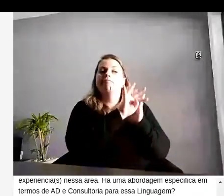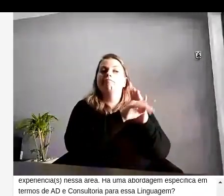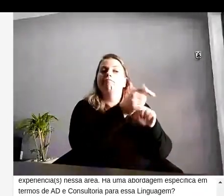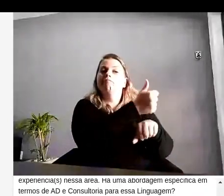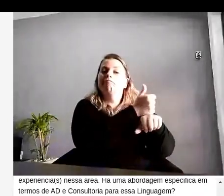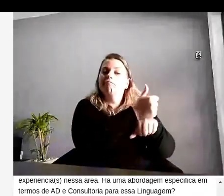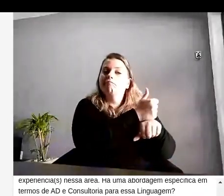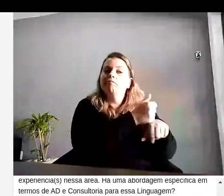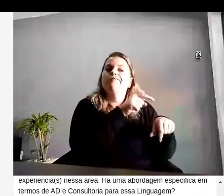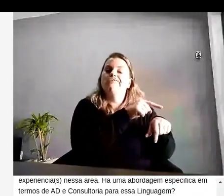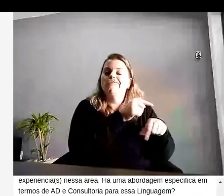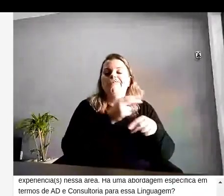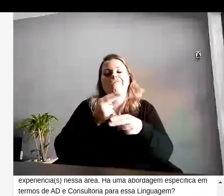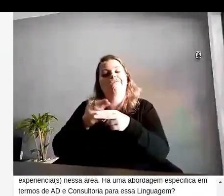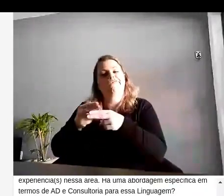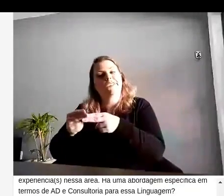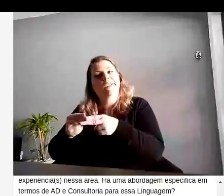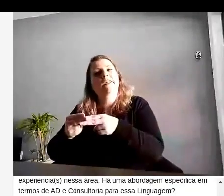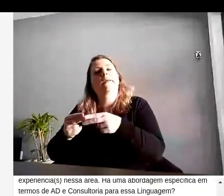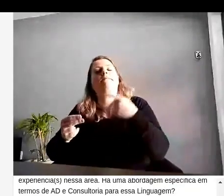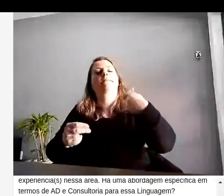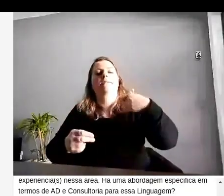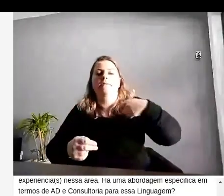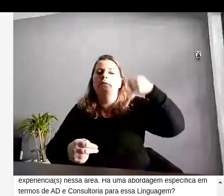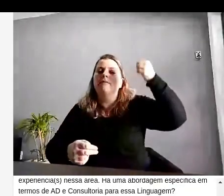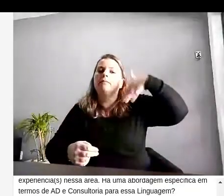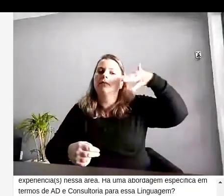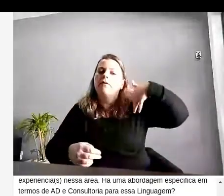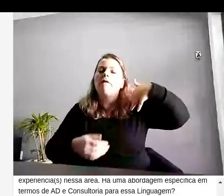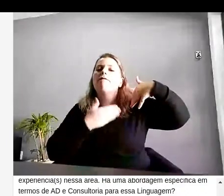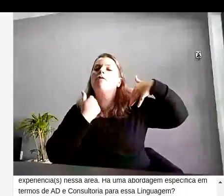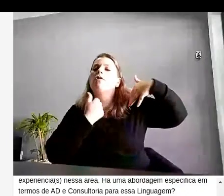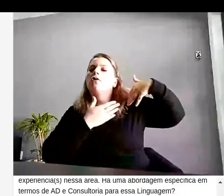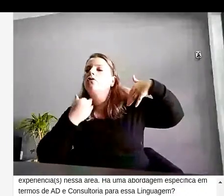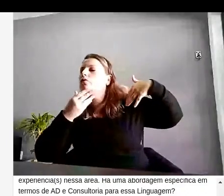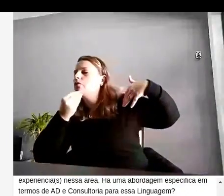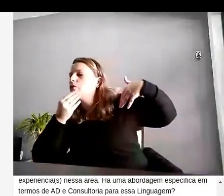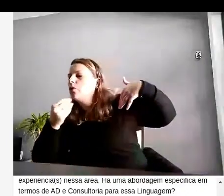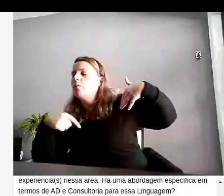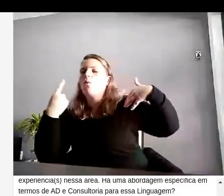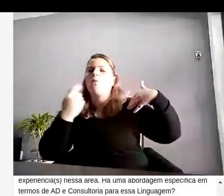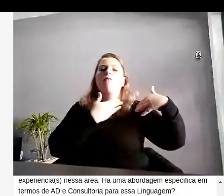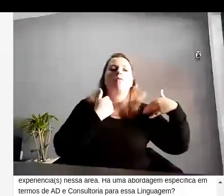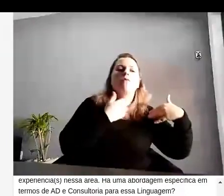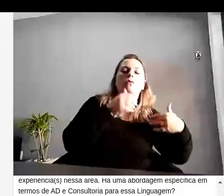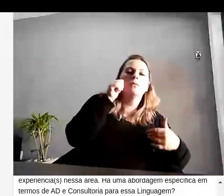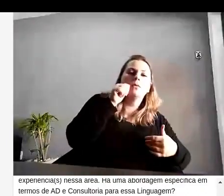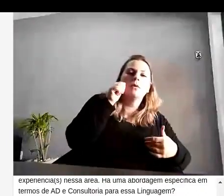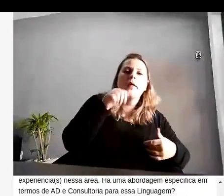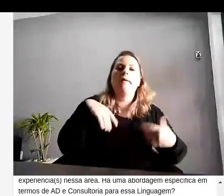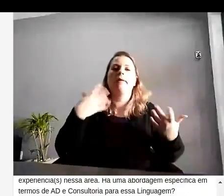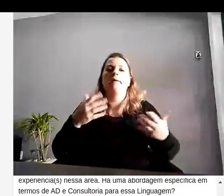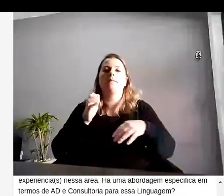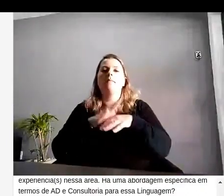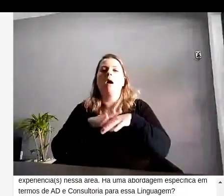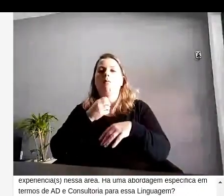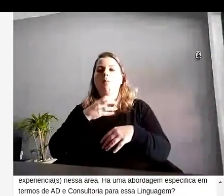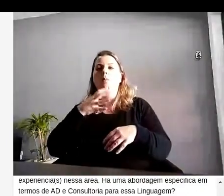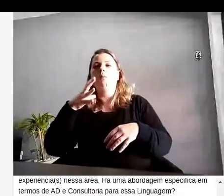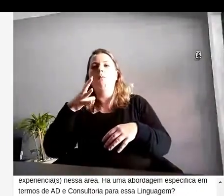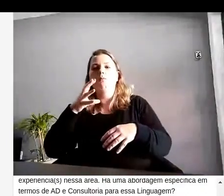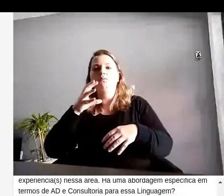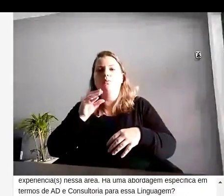demanda uma audiodescrição de uma voz masculina ou de uma voz feminina, mais aguda, mais grave,